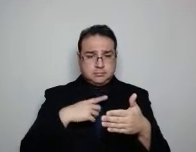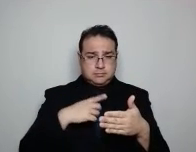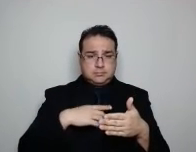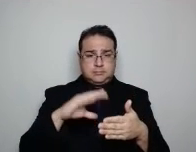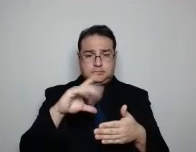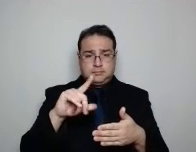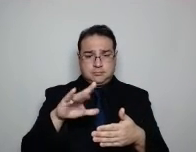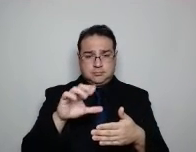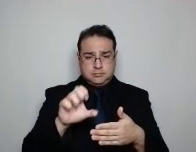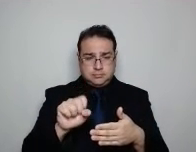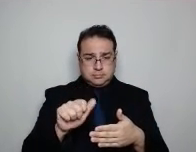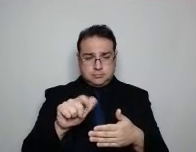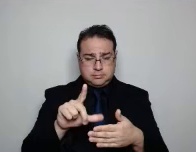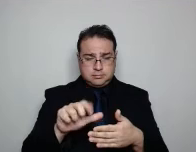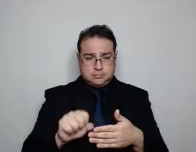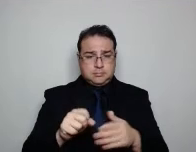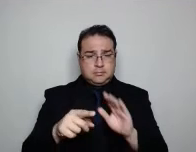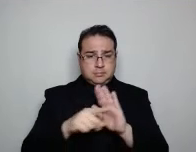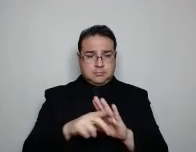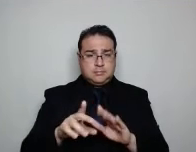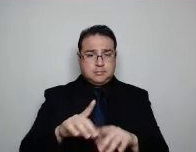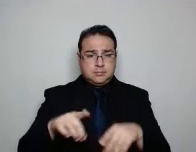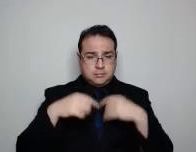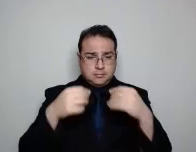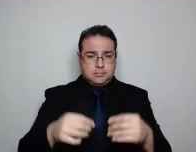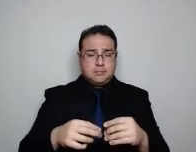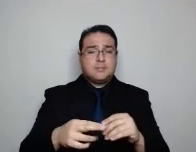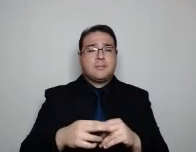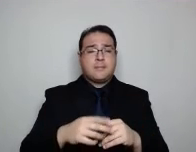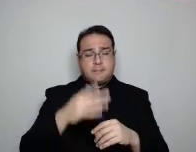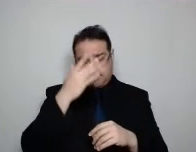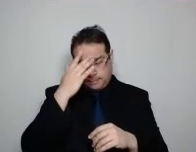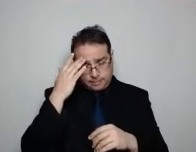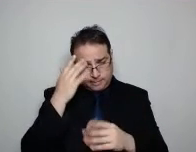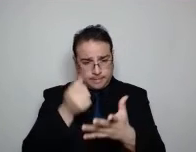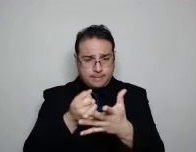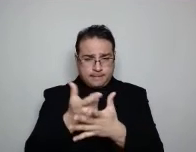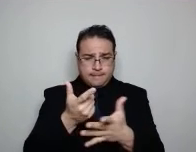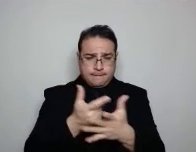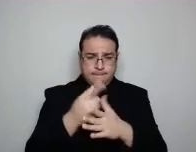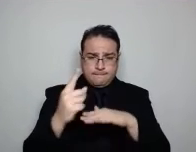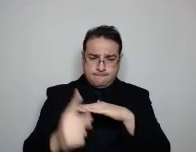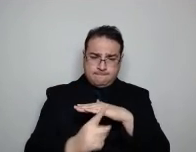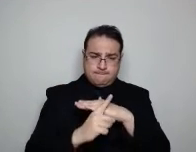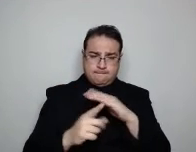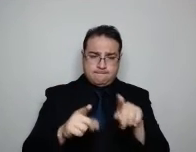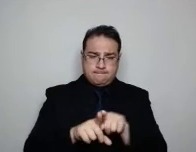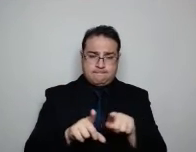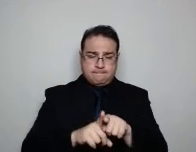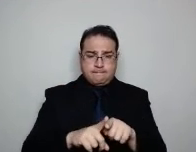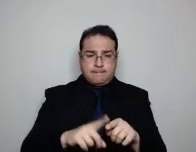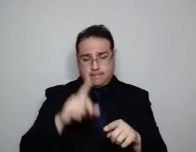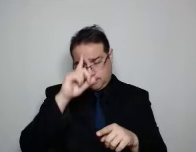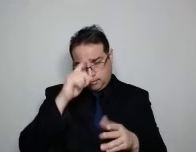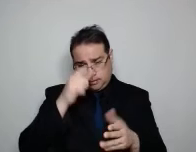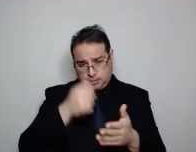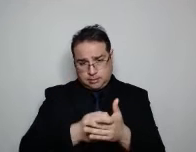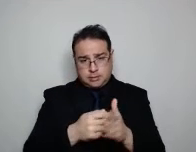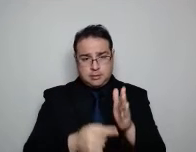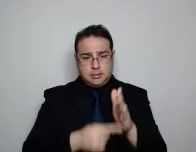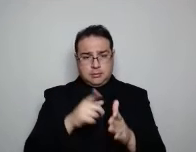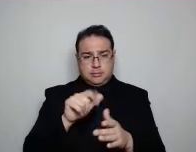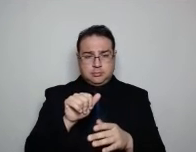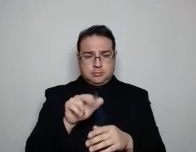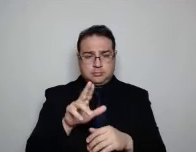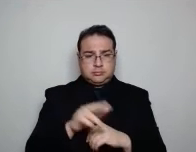contratuais e pelo Código de Defesa do Consumidor. Inclusive, foi nesse sentido a sentença de primeiro grau do juiz Otto